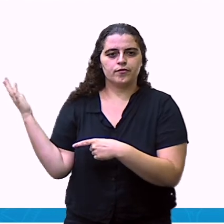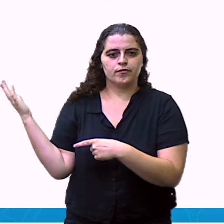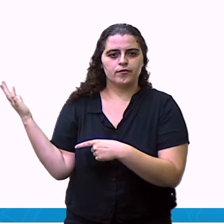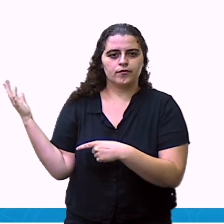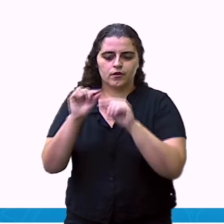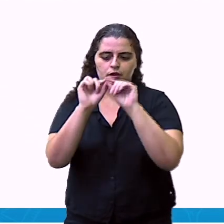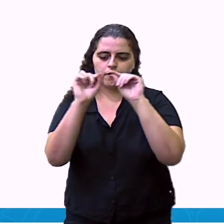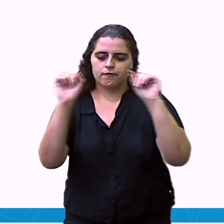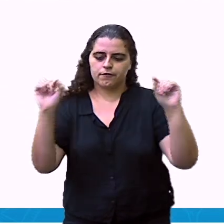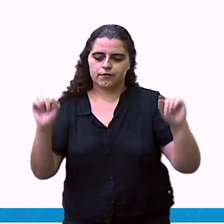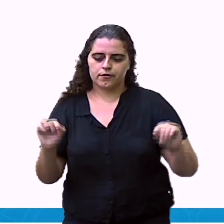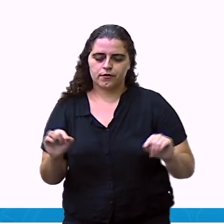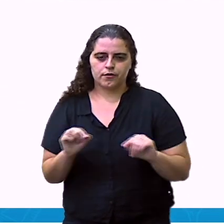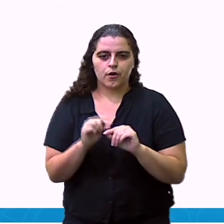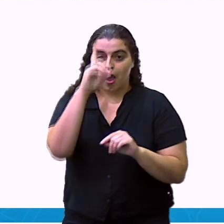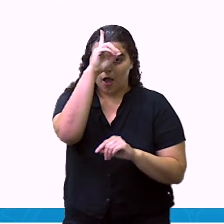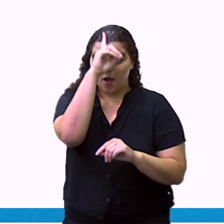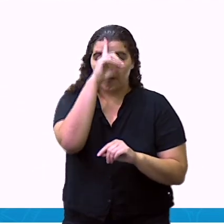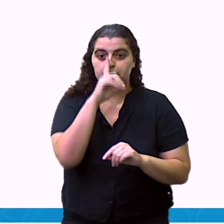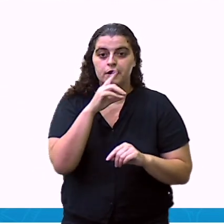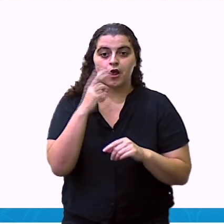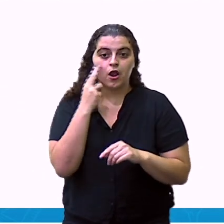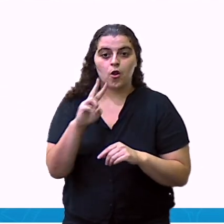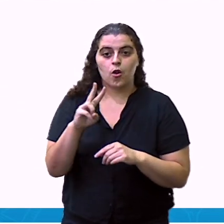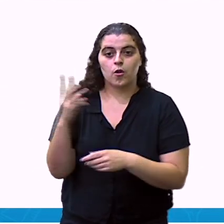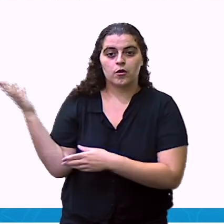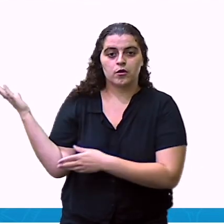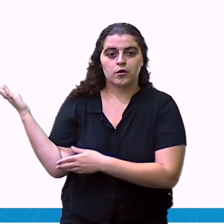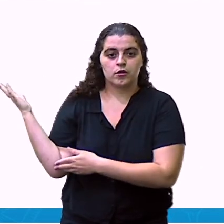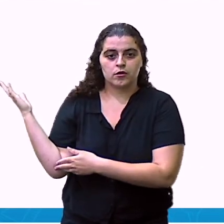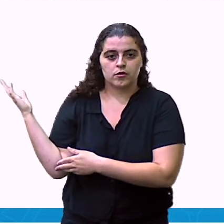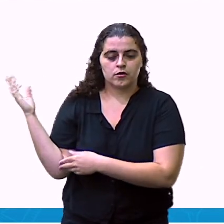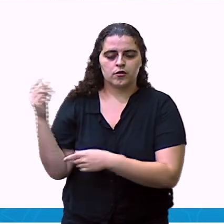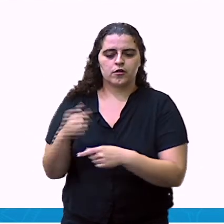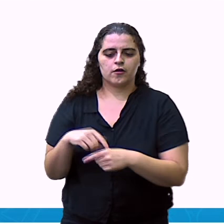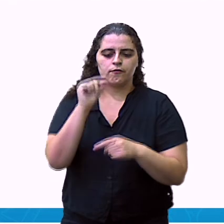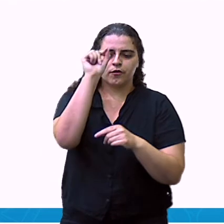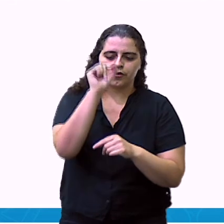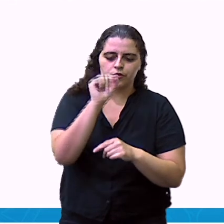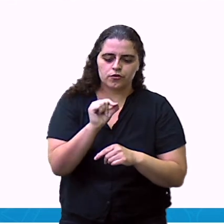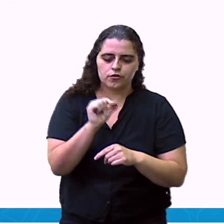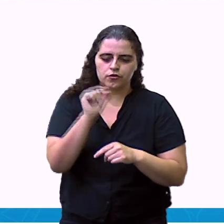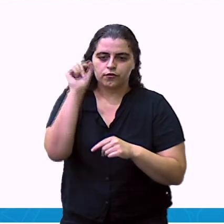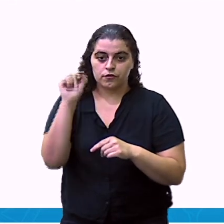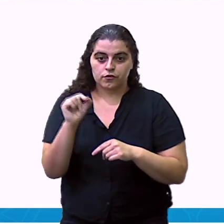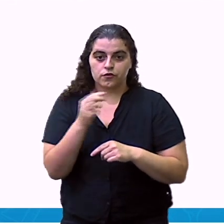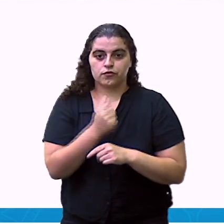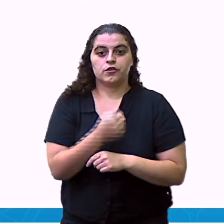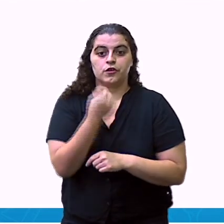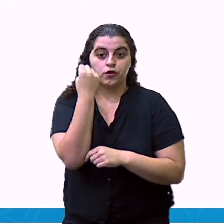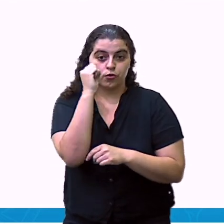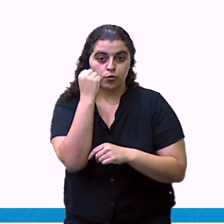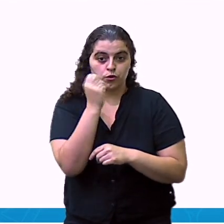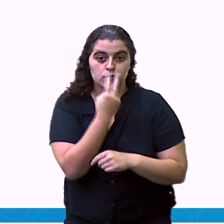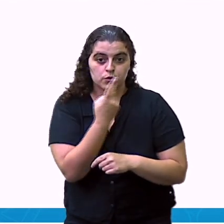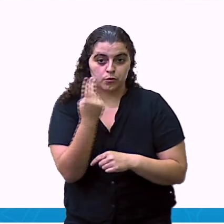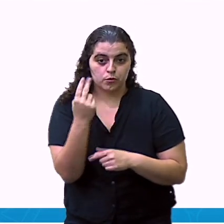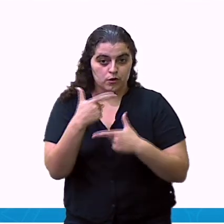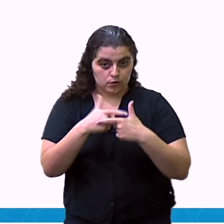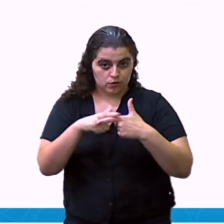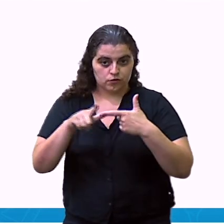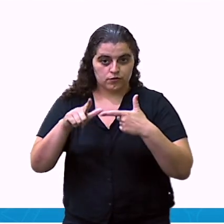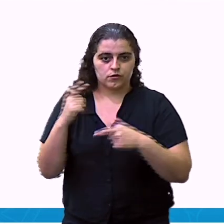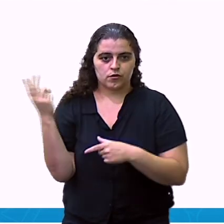a figura amarela. Nós temos uma figura que ela foi fracionada em 8 partes, ou seja,